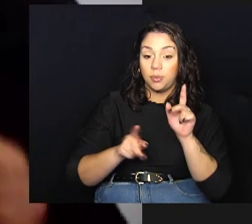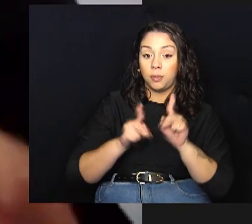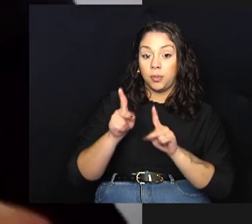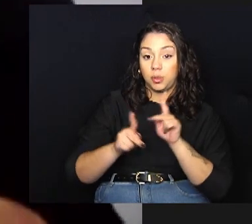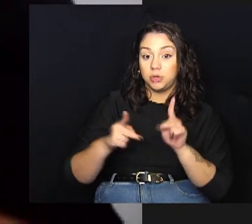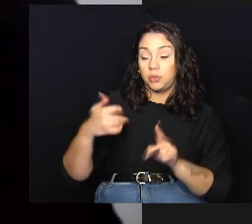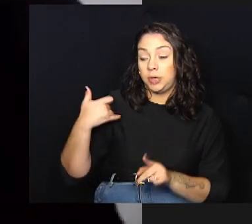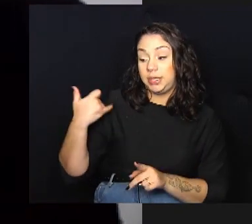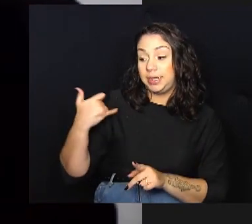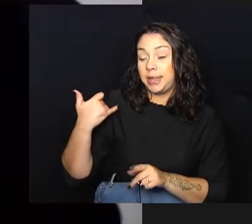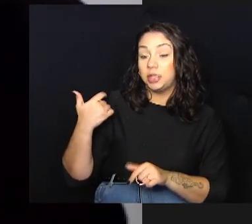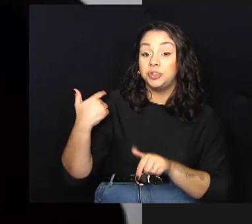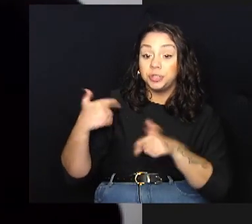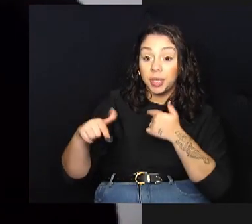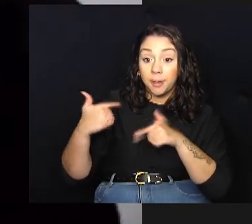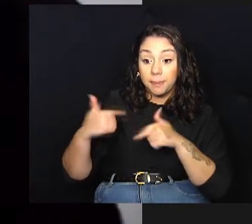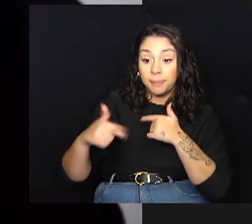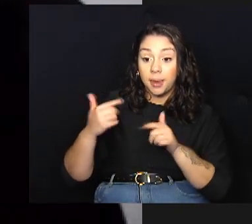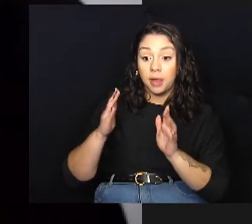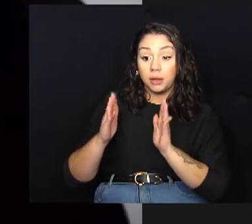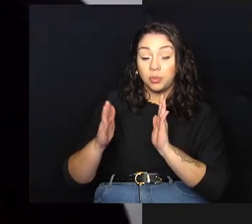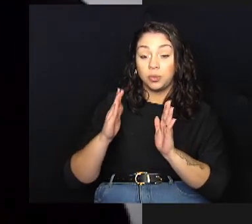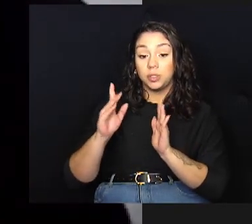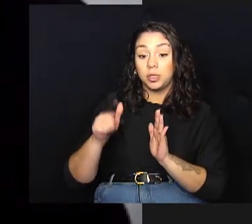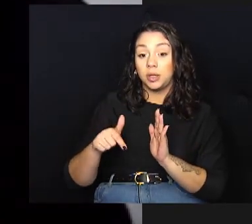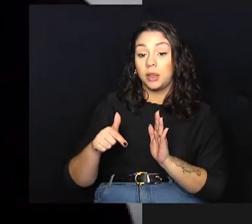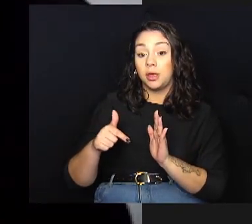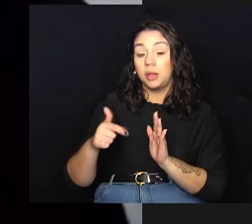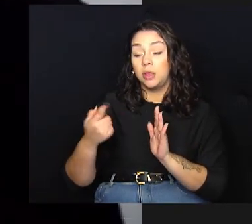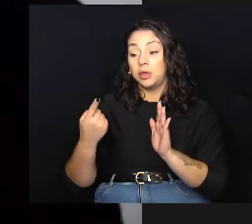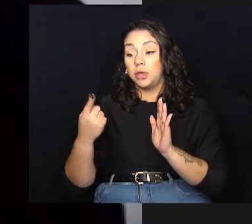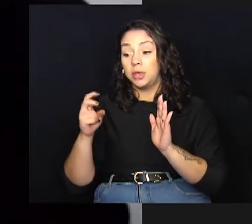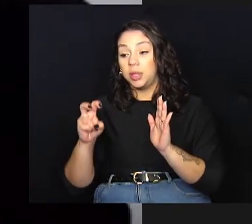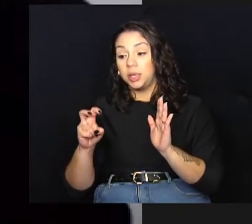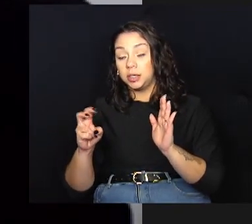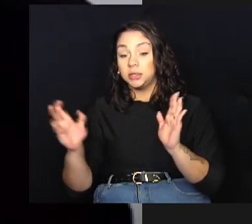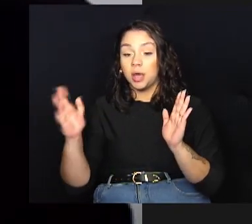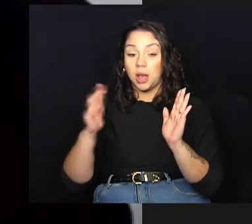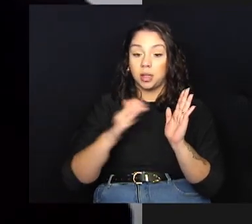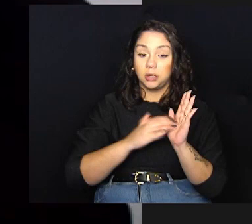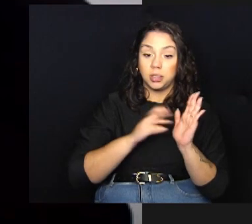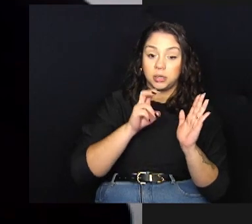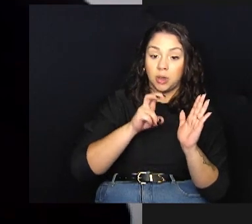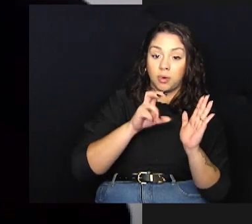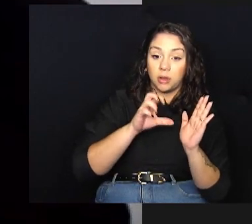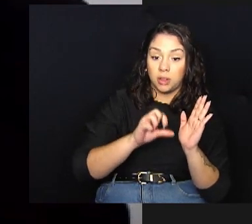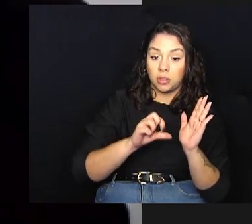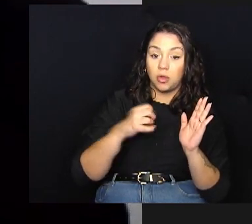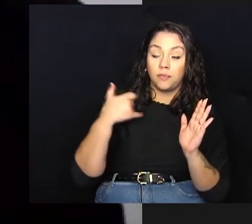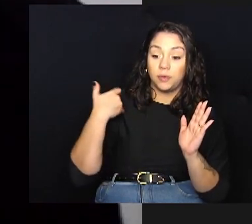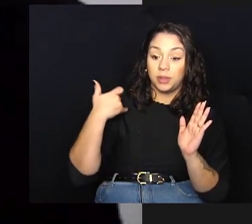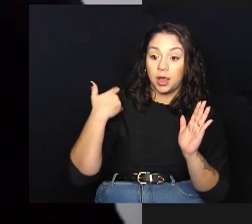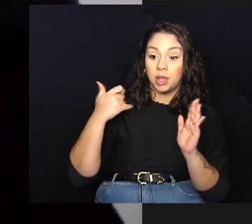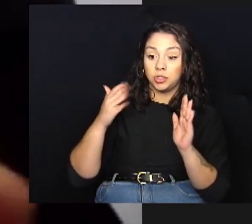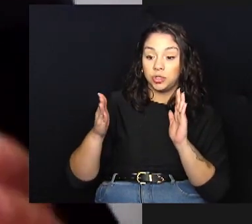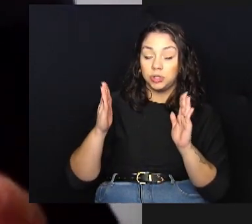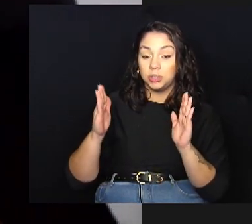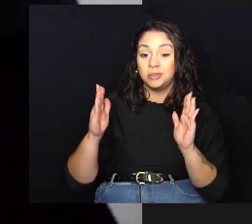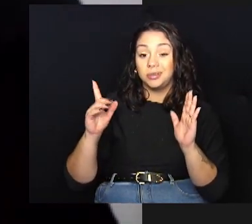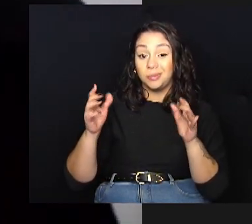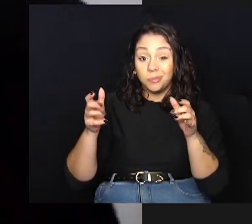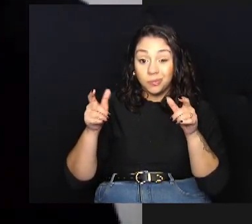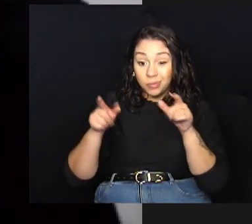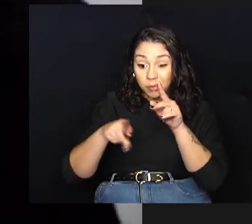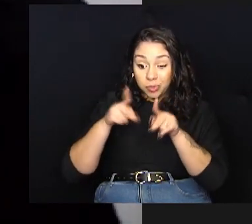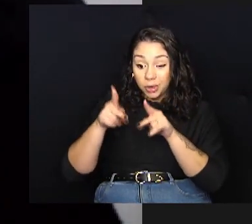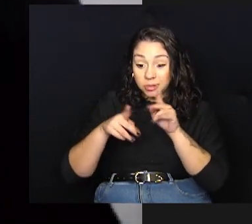que está em idade de trabalhar que aquela população entre 15 e 59 anos né Então essa